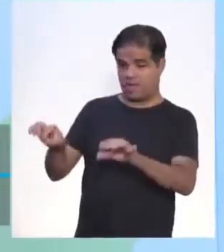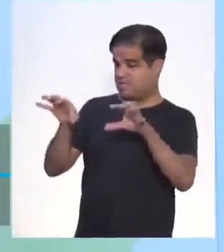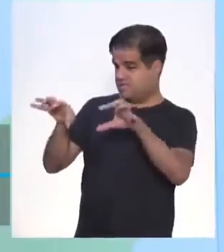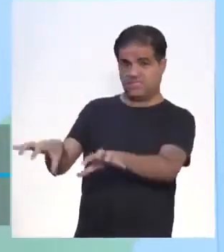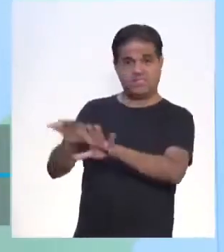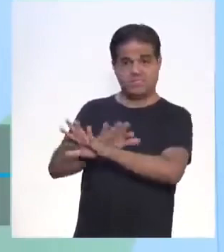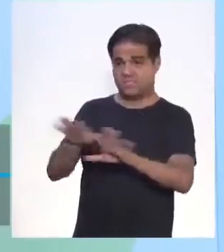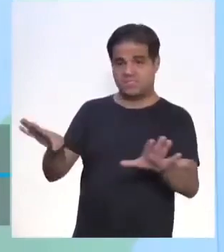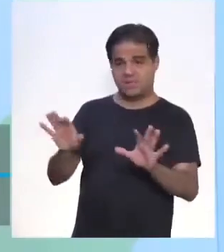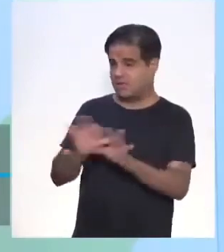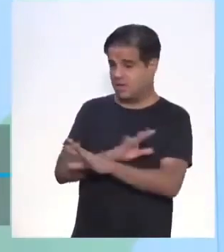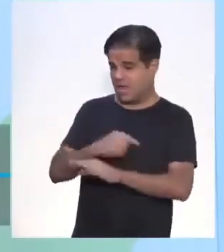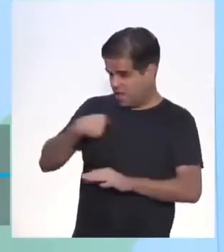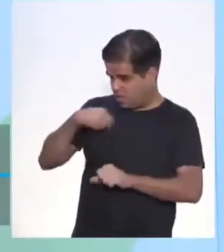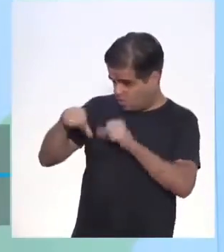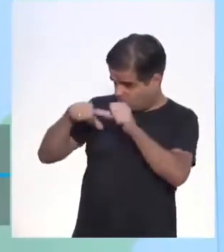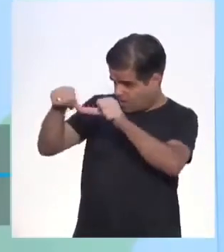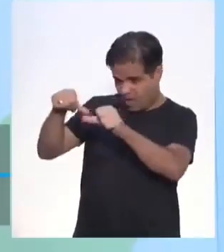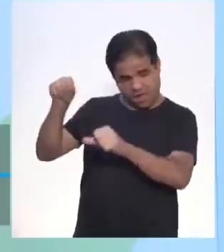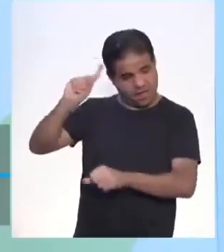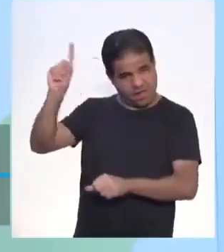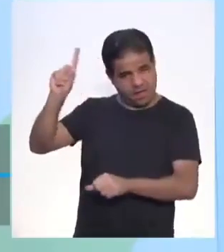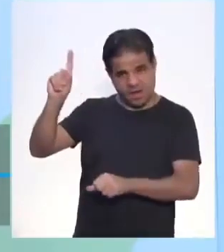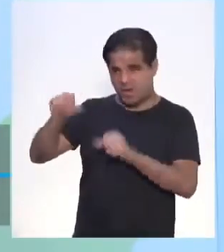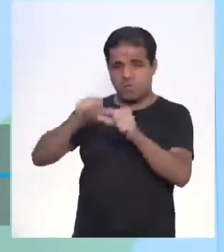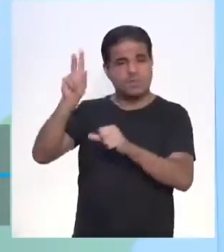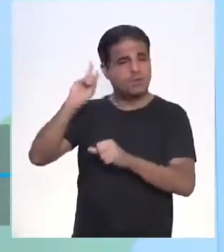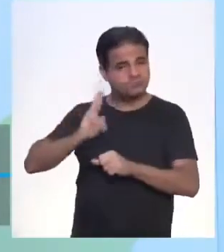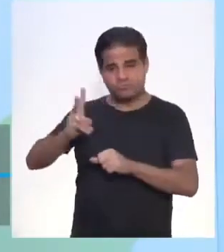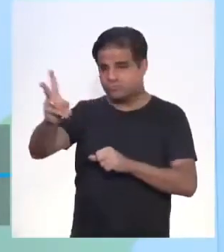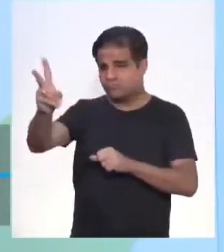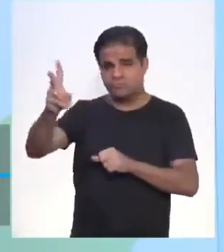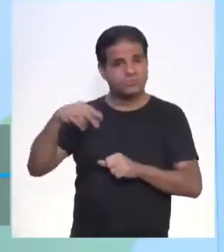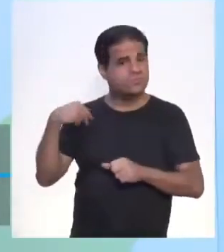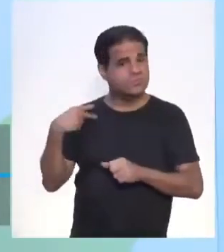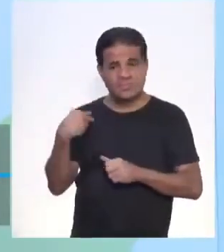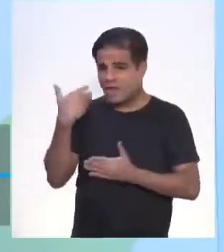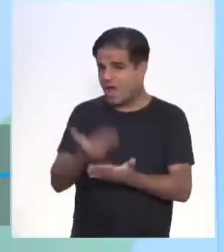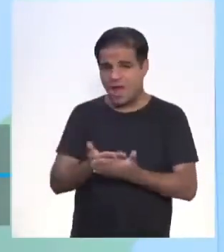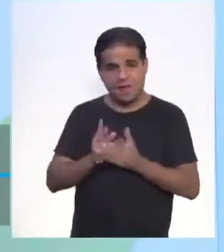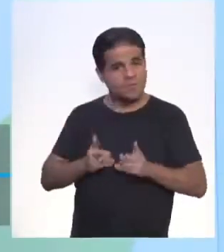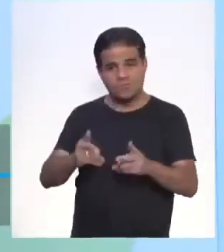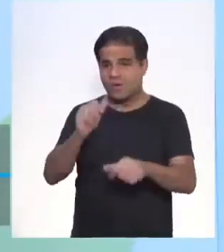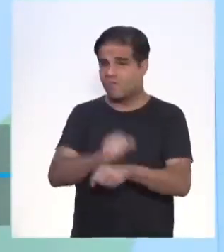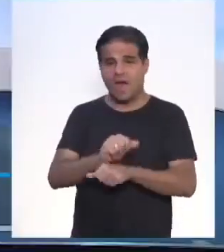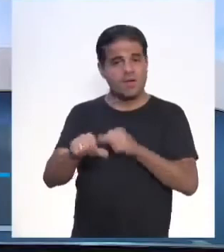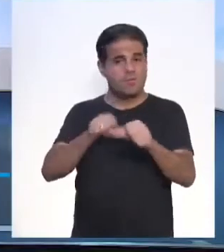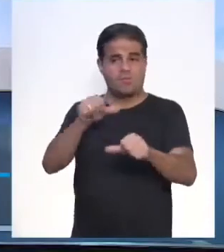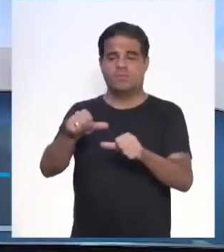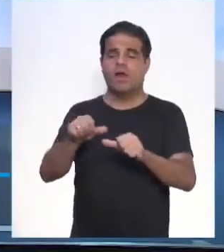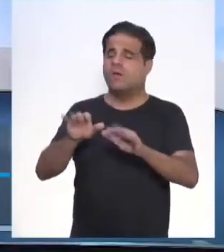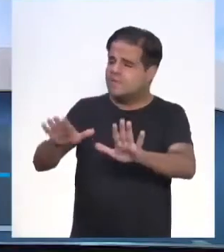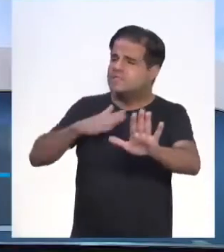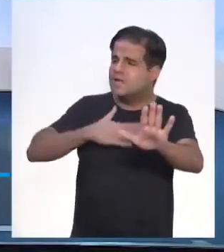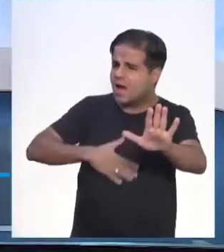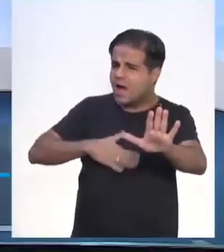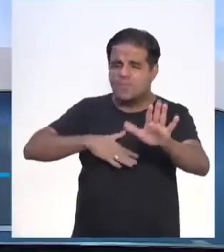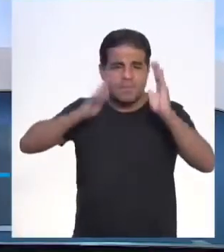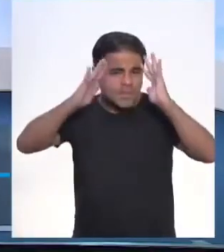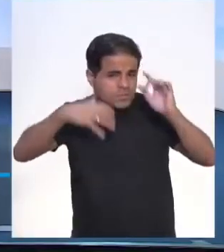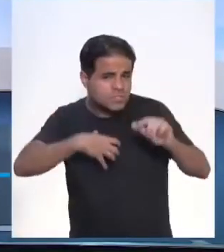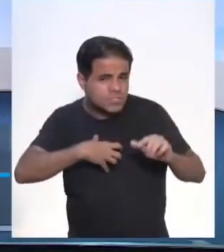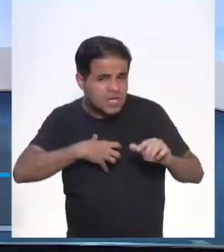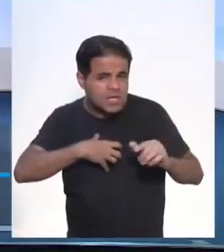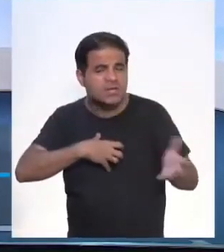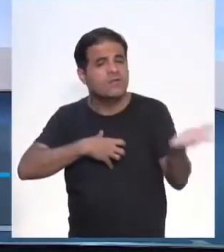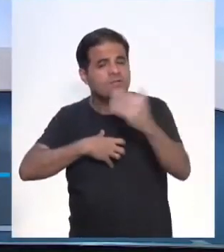foi assim. Eu não mudo, o mundo não muda. Tudo é assim, sempre foi desse jeito. Mas tudo bem, calma. Pensou desse jeito? Vamos